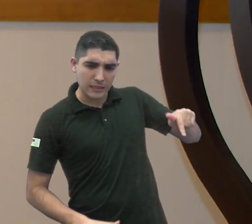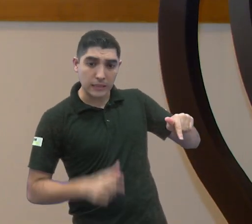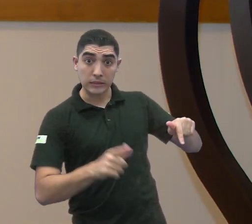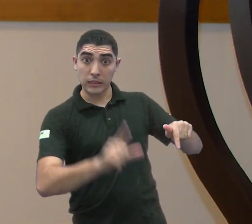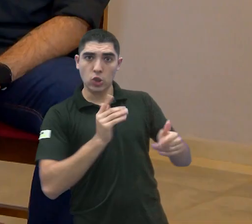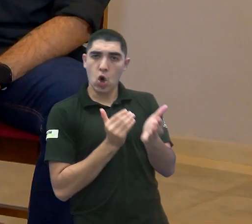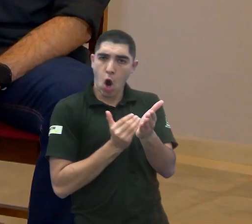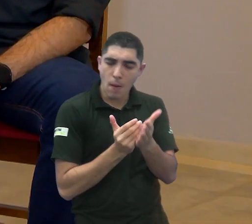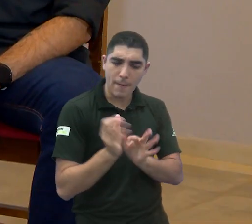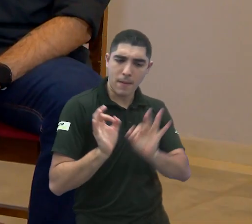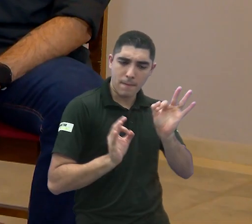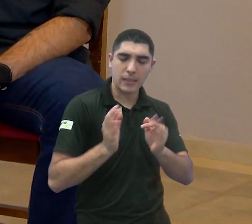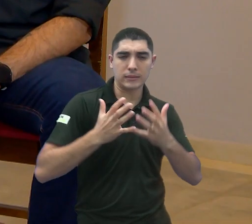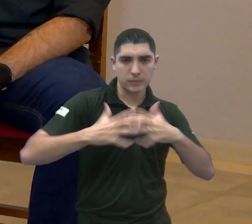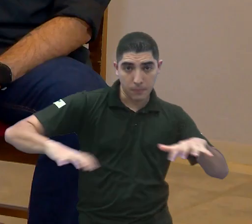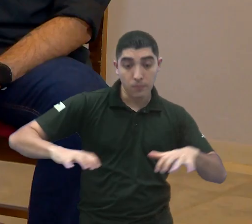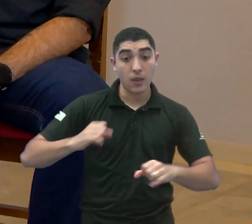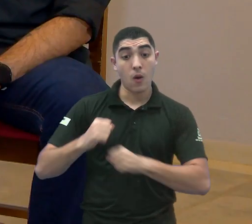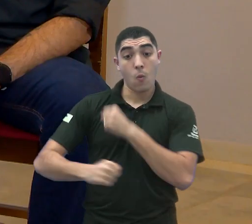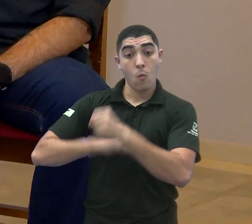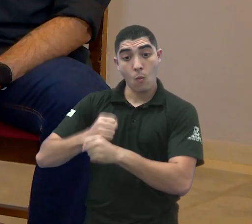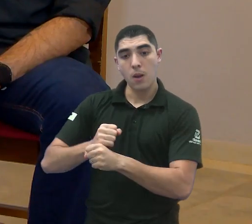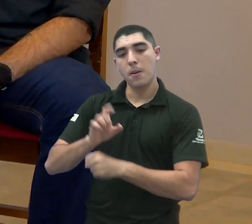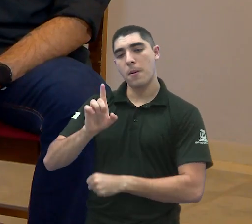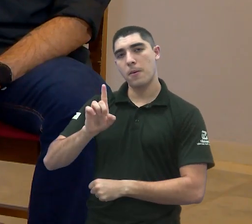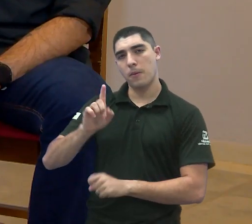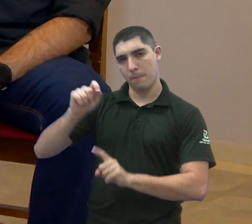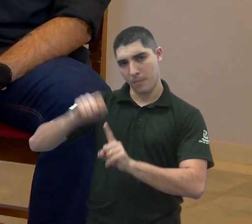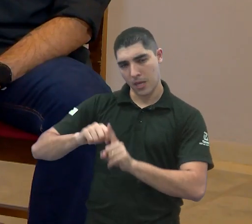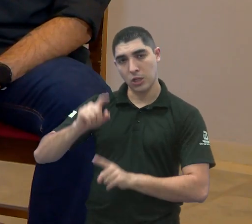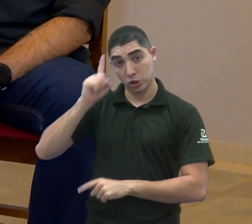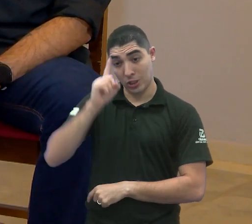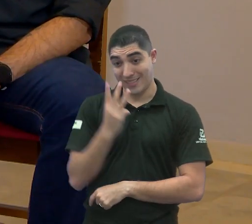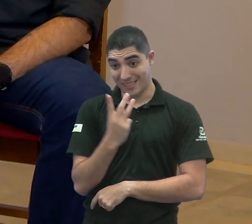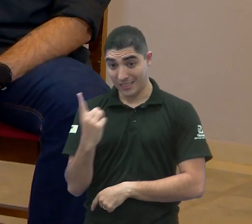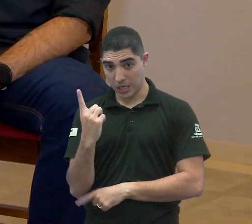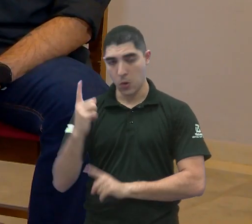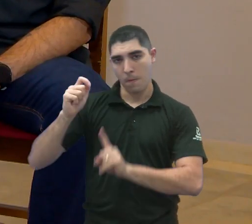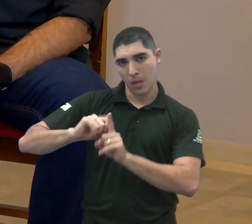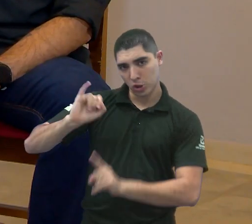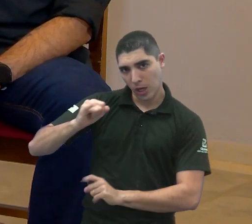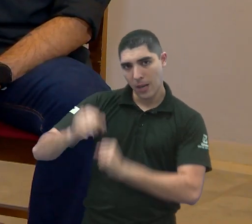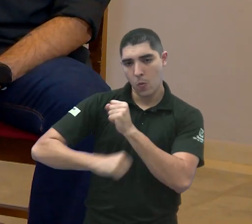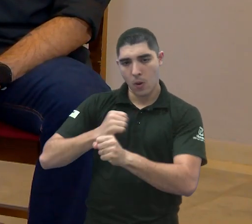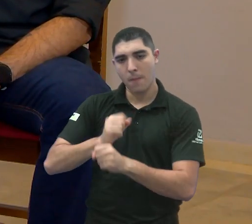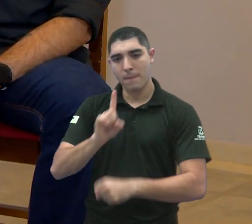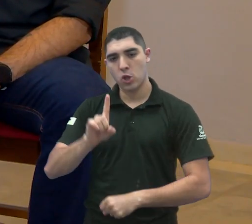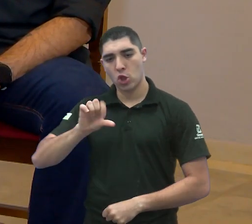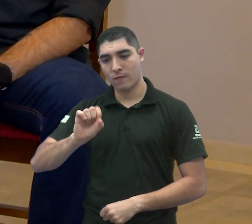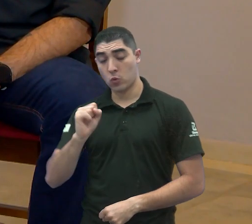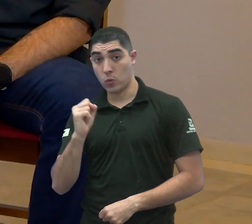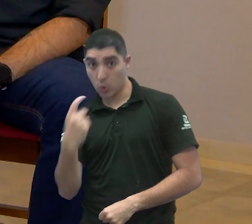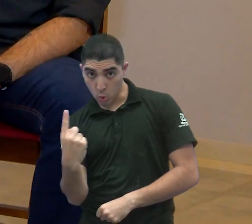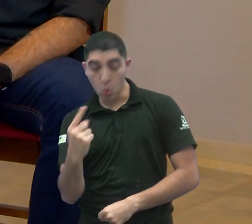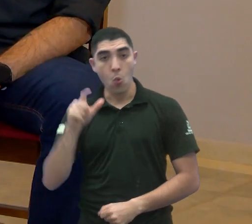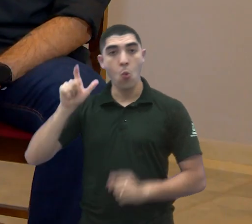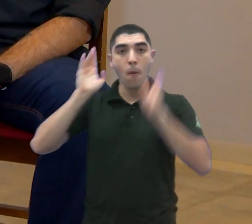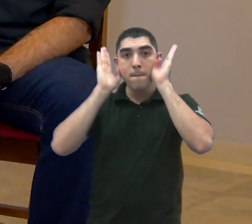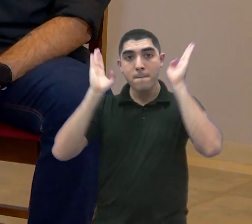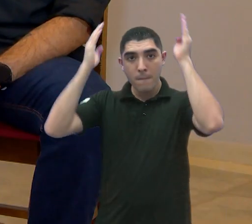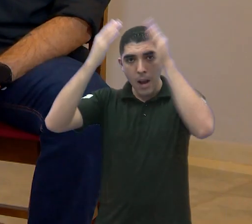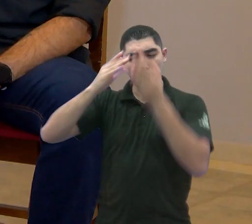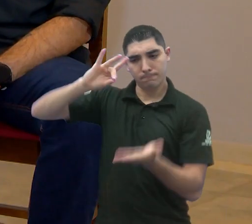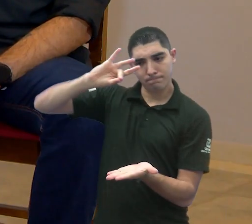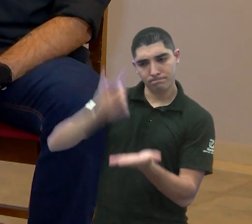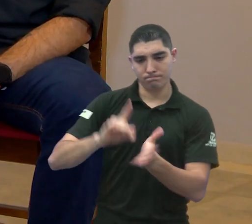77. E em 81, final de janeiro de 81, no dia 31 de janeiro, o Papa assinou o